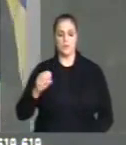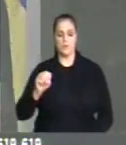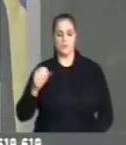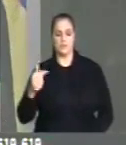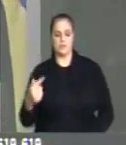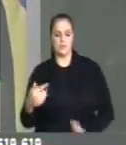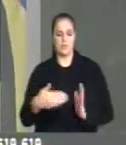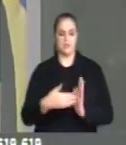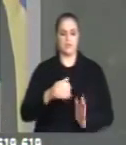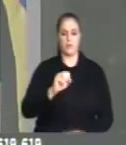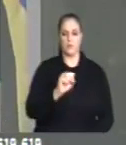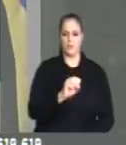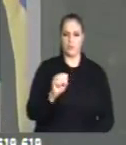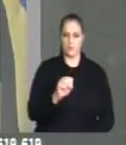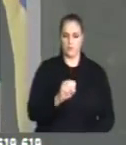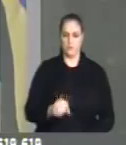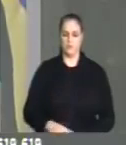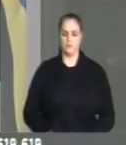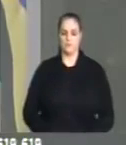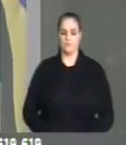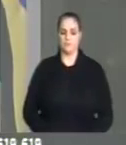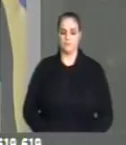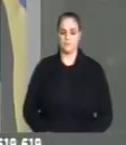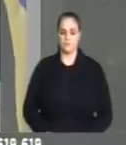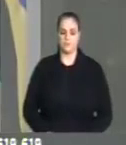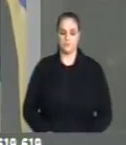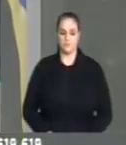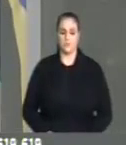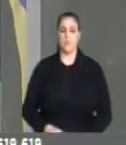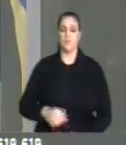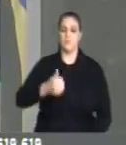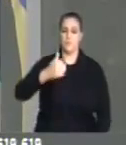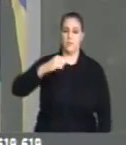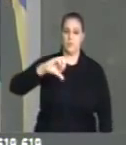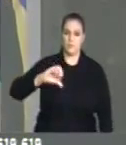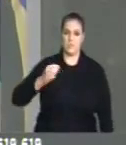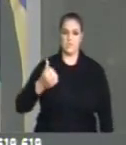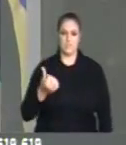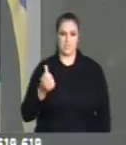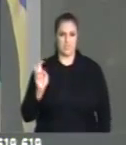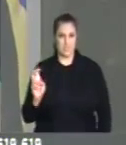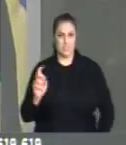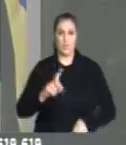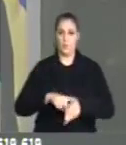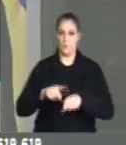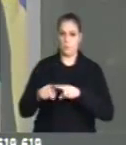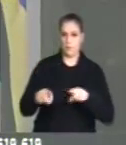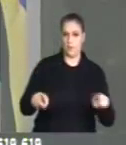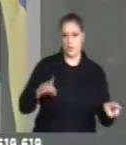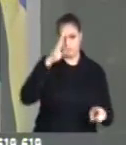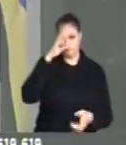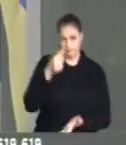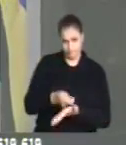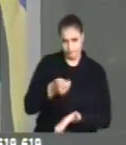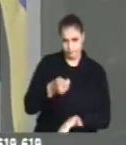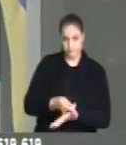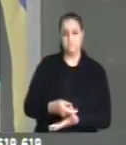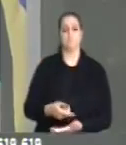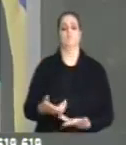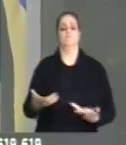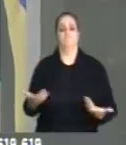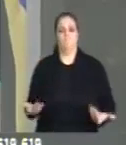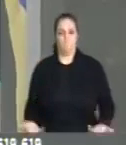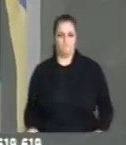1987 a 88. Em 1965, no período ditatorial, como resposta ao